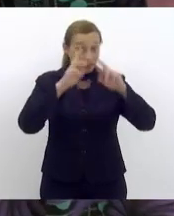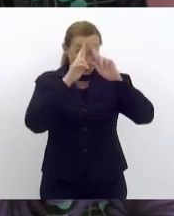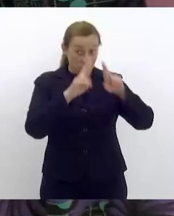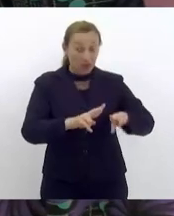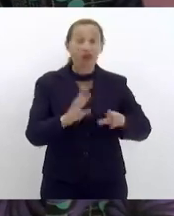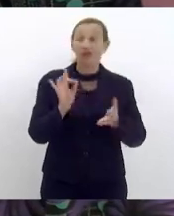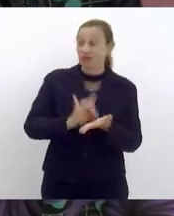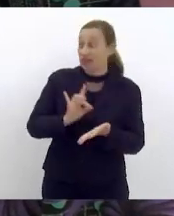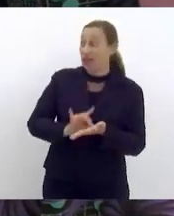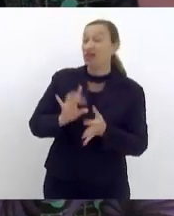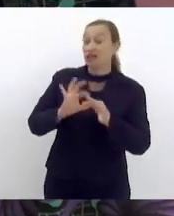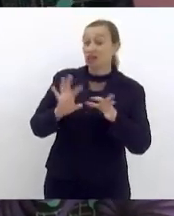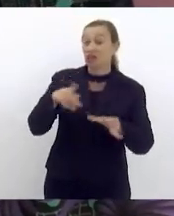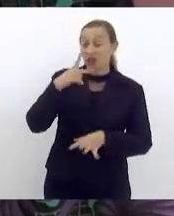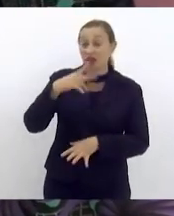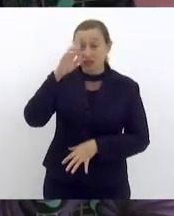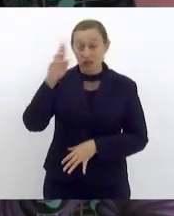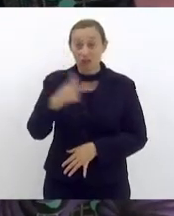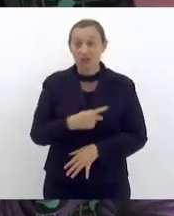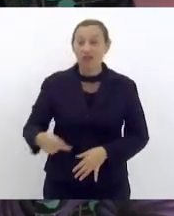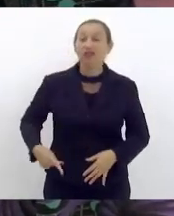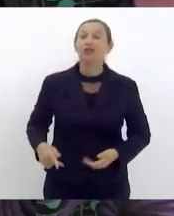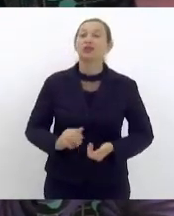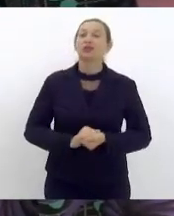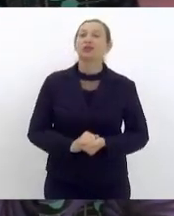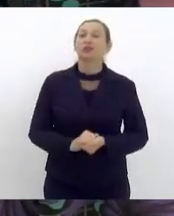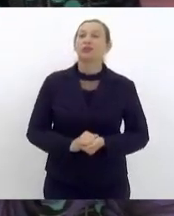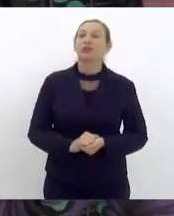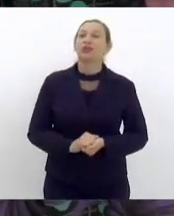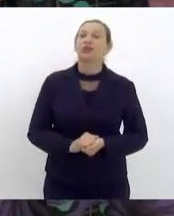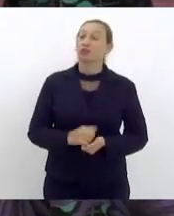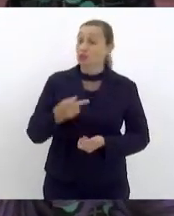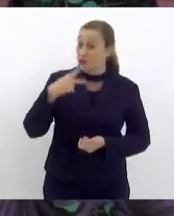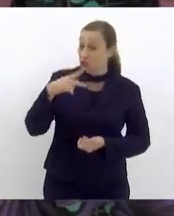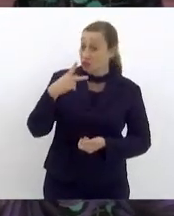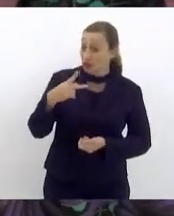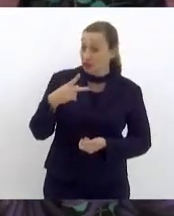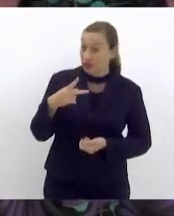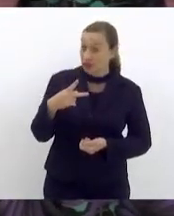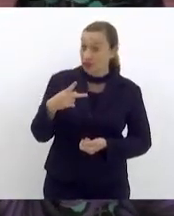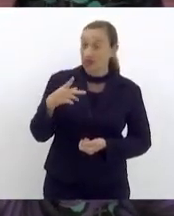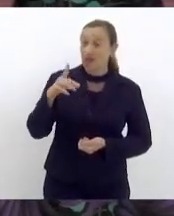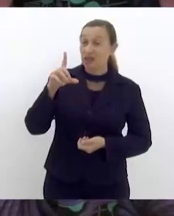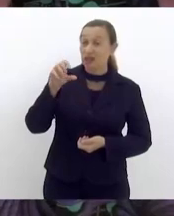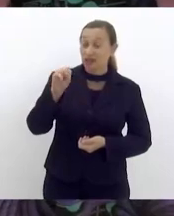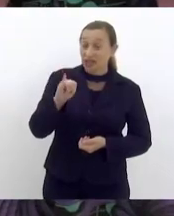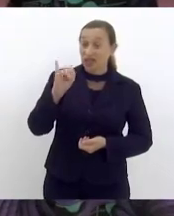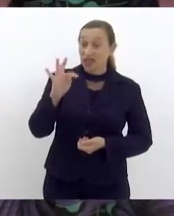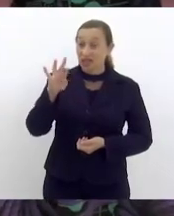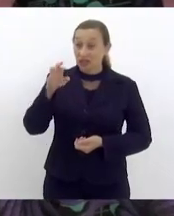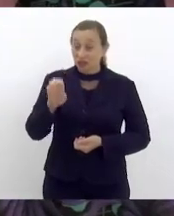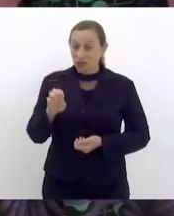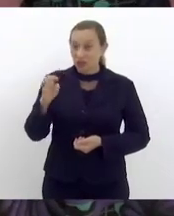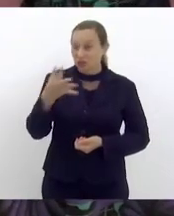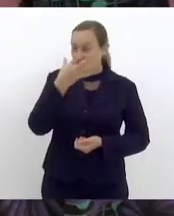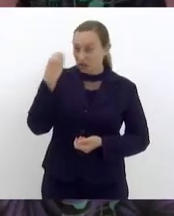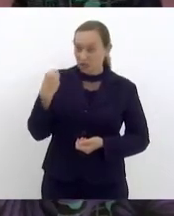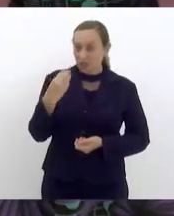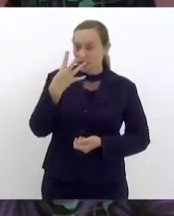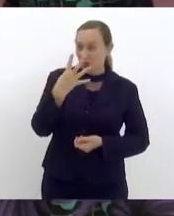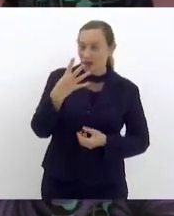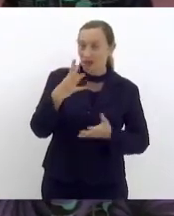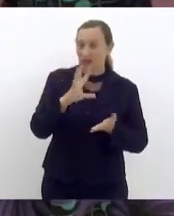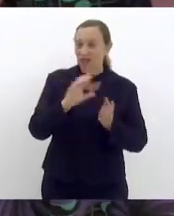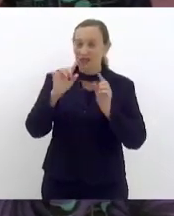verdade quando eu digo que eu tô com síndrome de abstinência de quatro semanas sempre foi pele